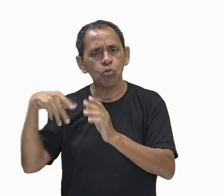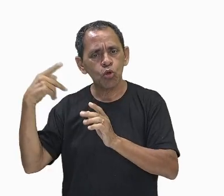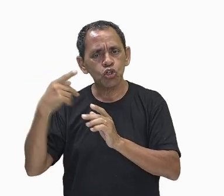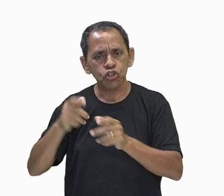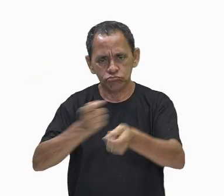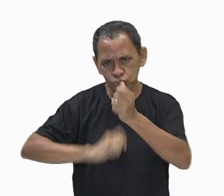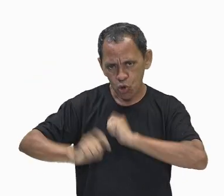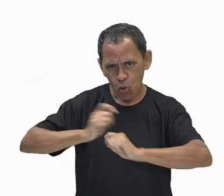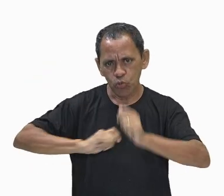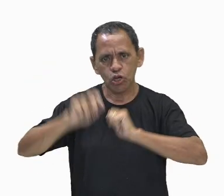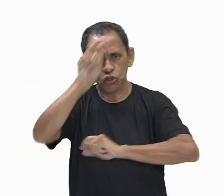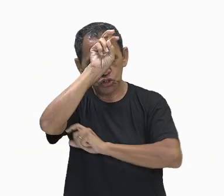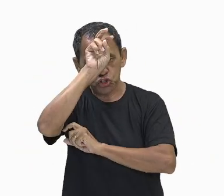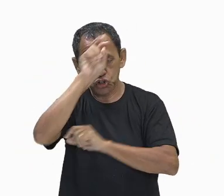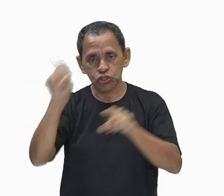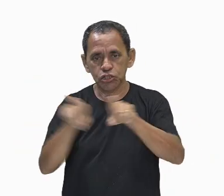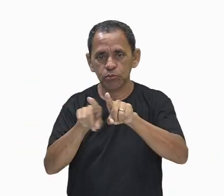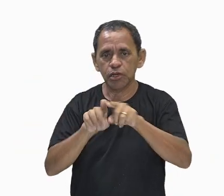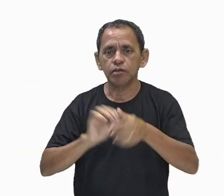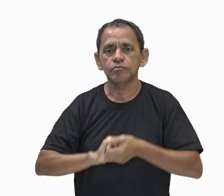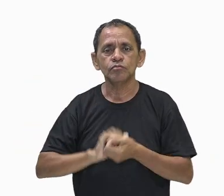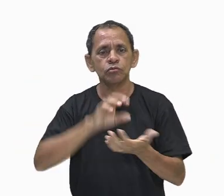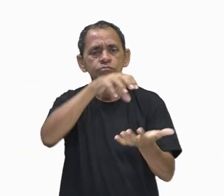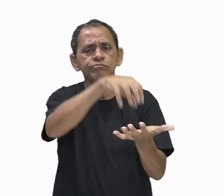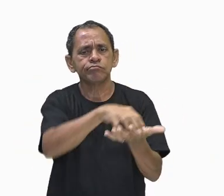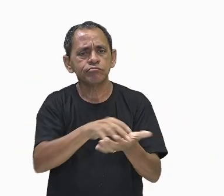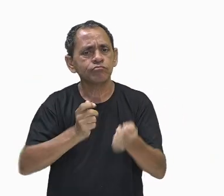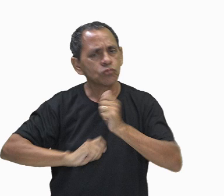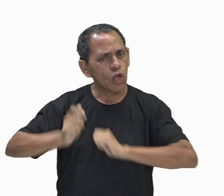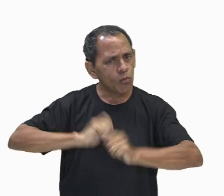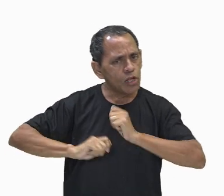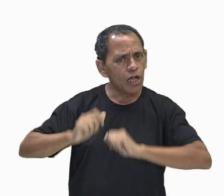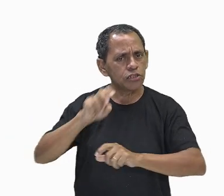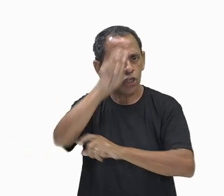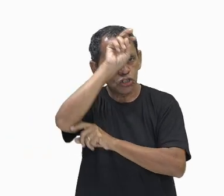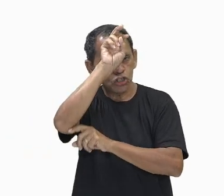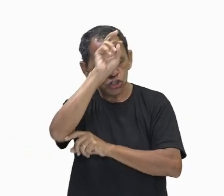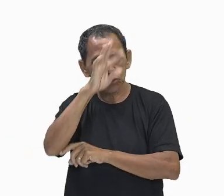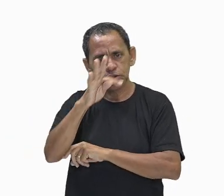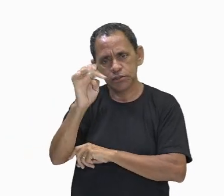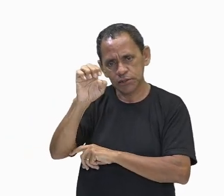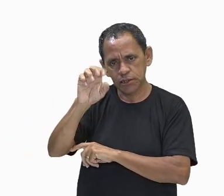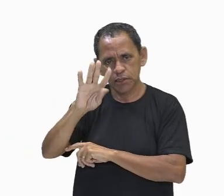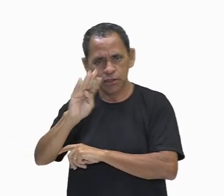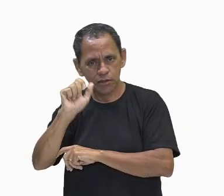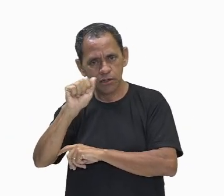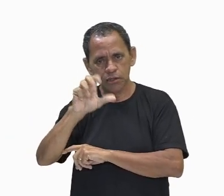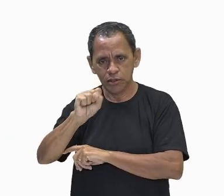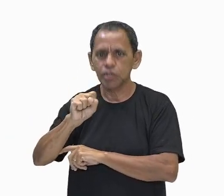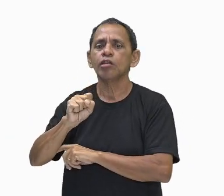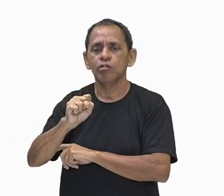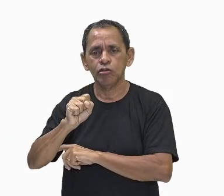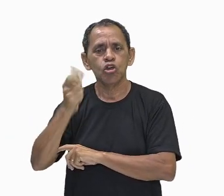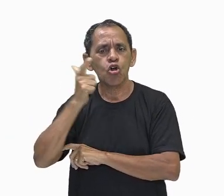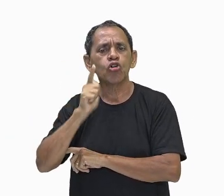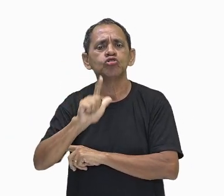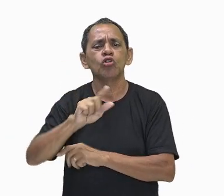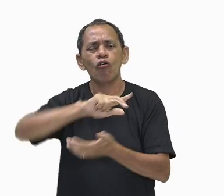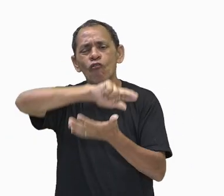no Egito. O centro administrativo do Egito Antigo passou a ser Tebas. O Egito conquistou várias